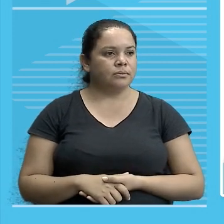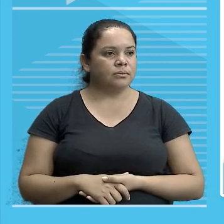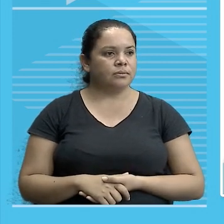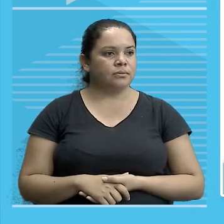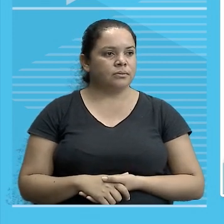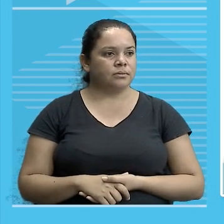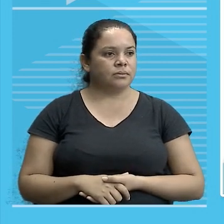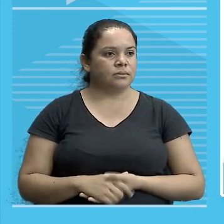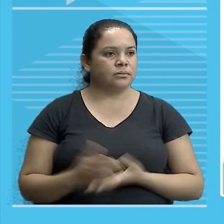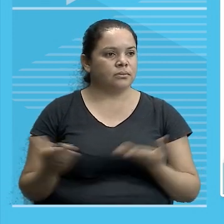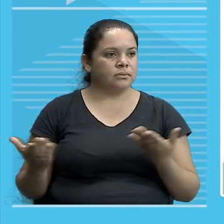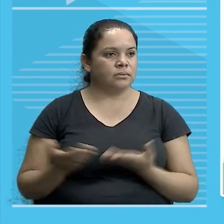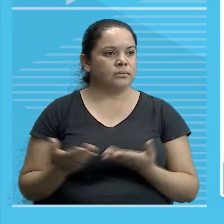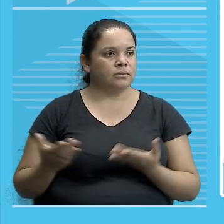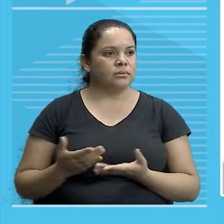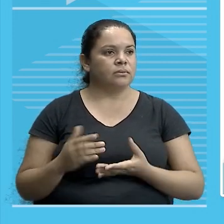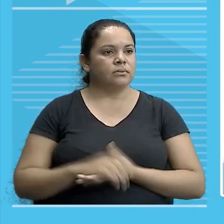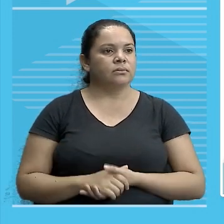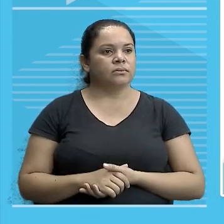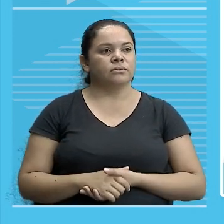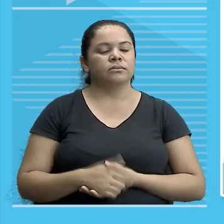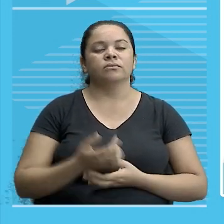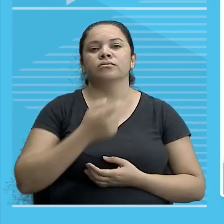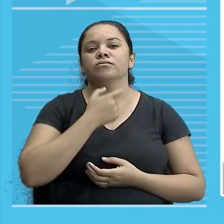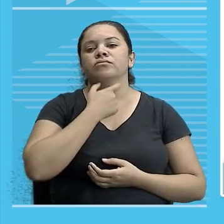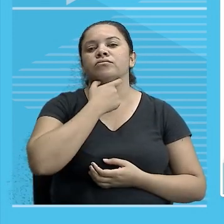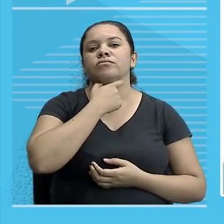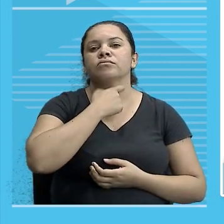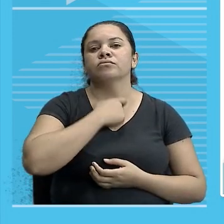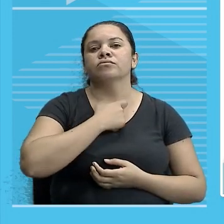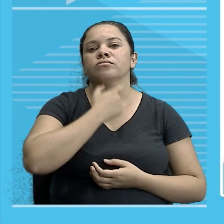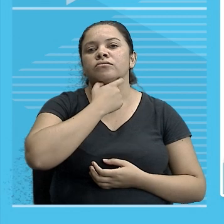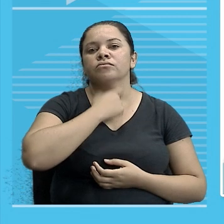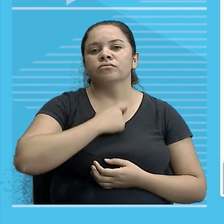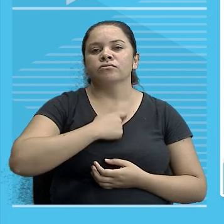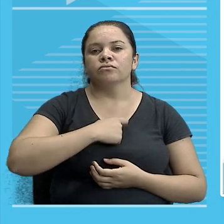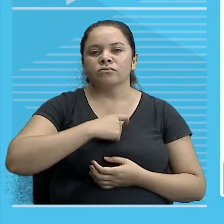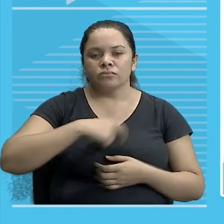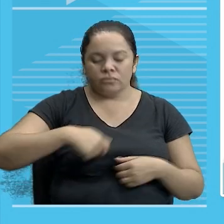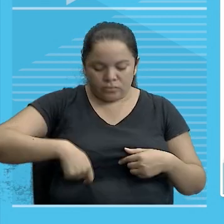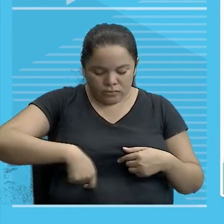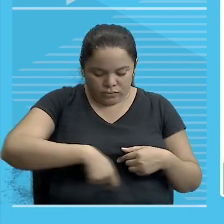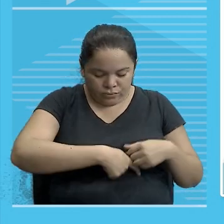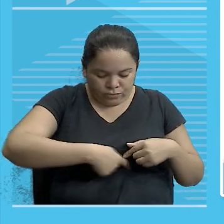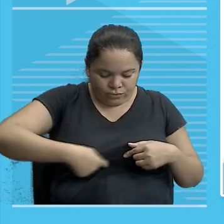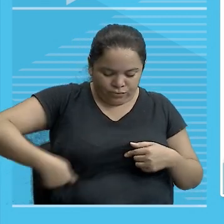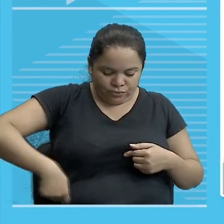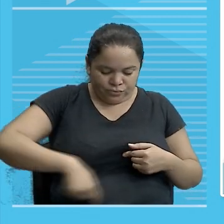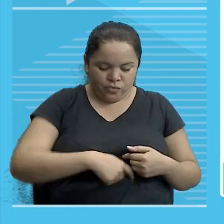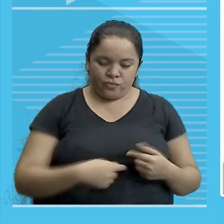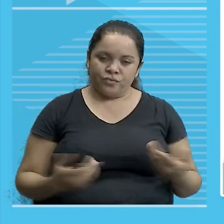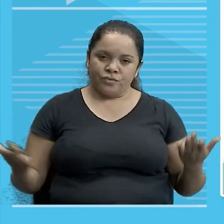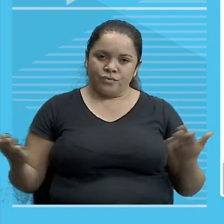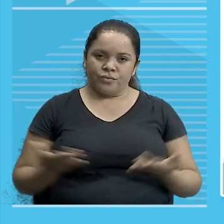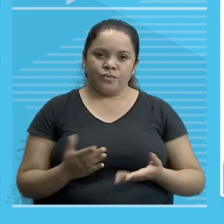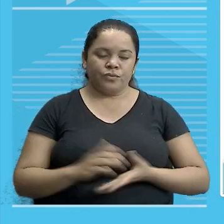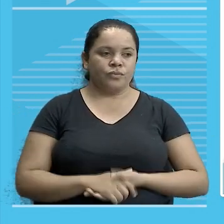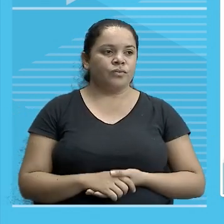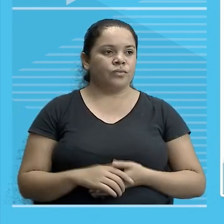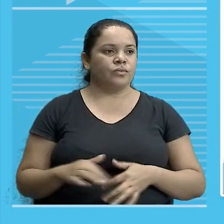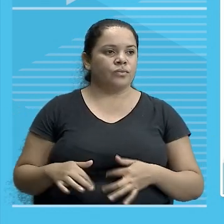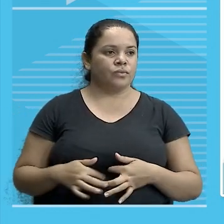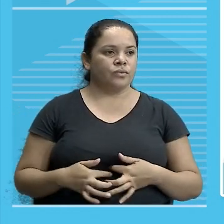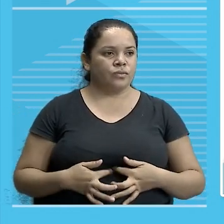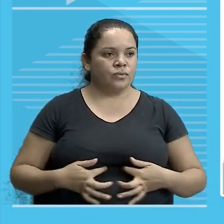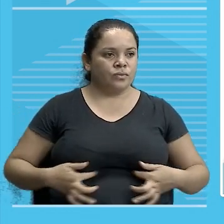Pronto, saímos do esôfago, tínhamos saído da boca, né? Do esôfago, agora vamos para o estômago. O estômago é esse pedaço aqui, gente,